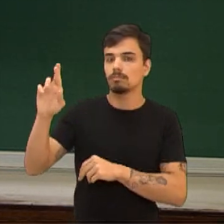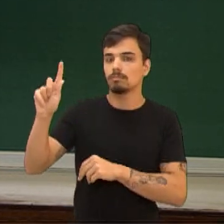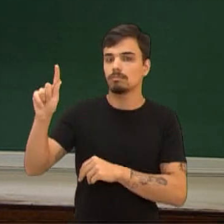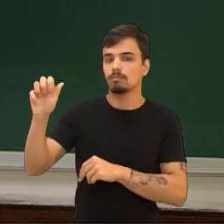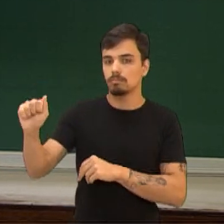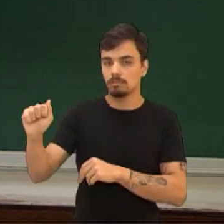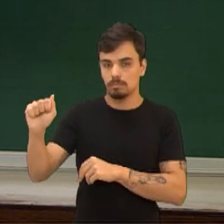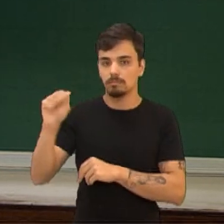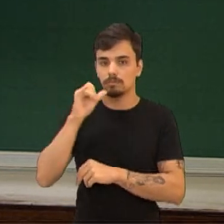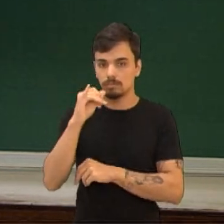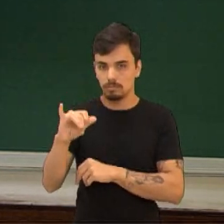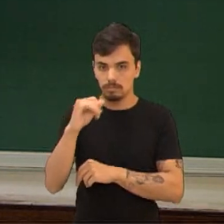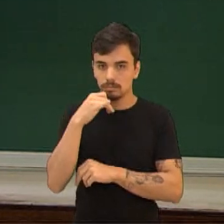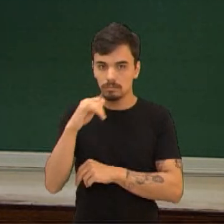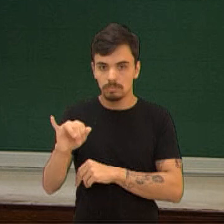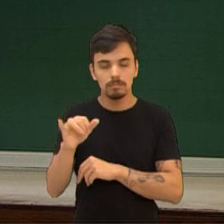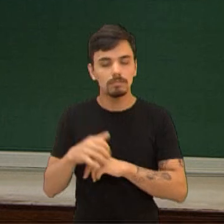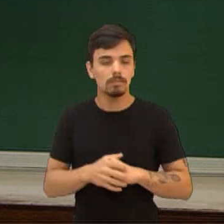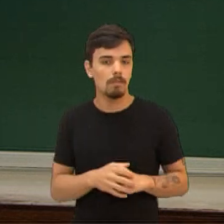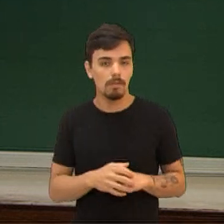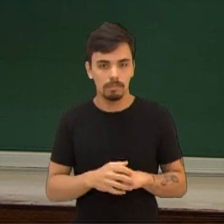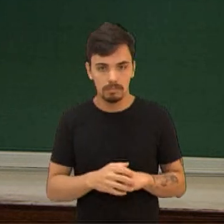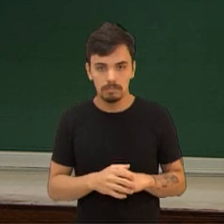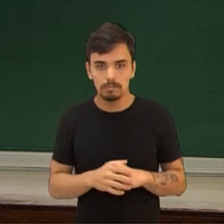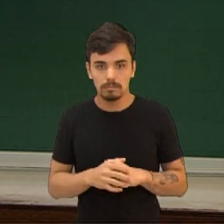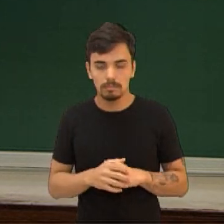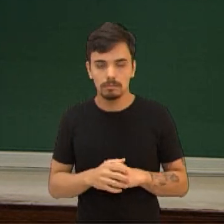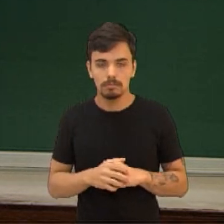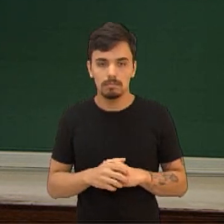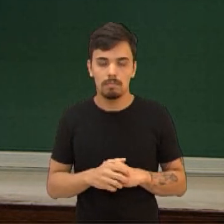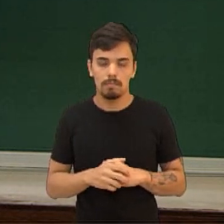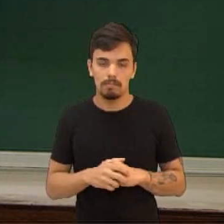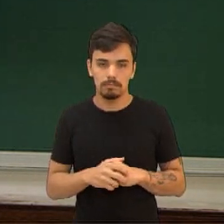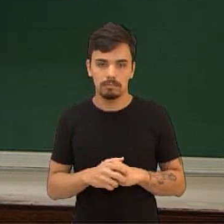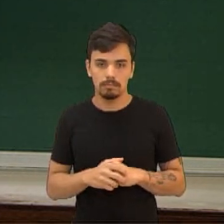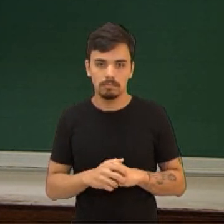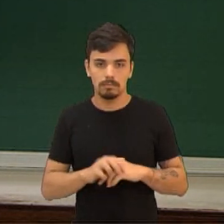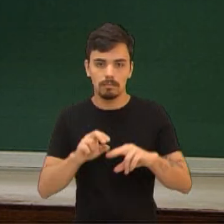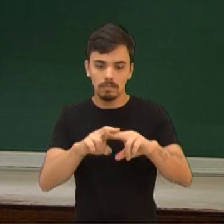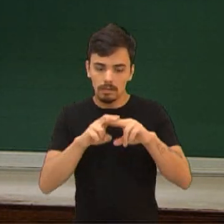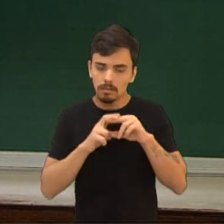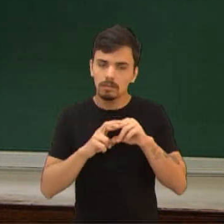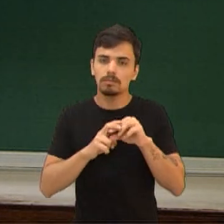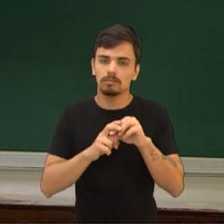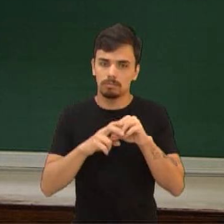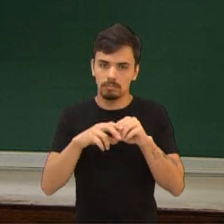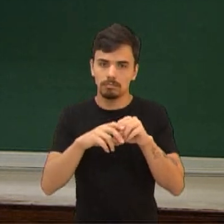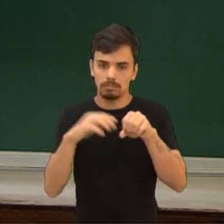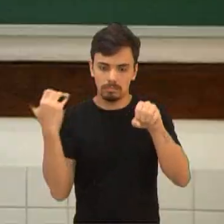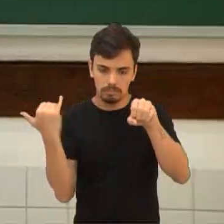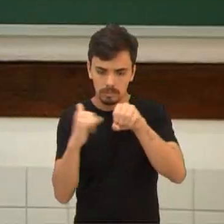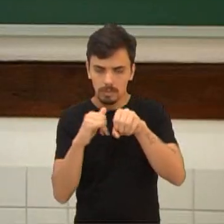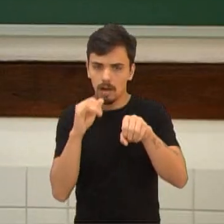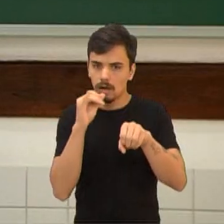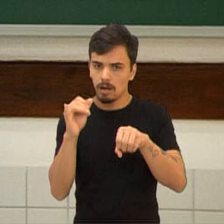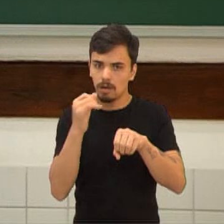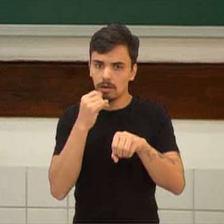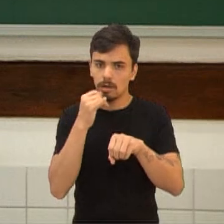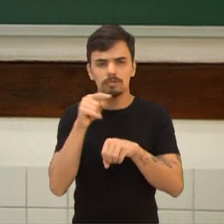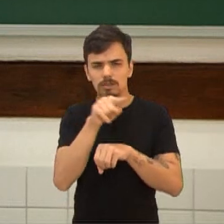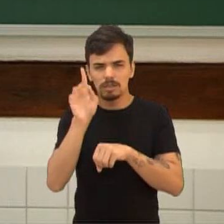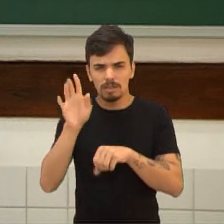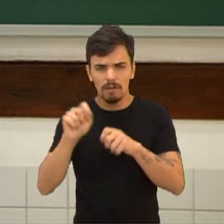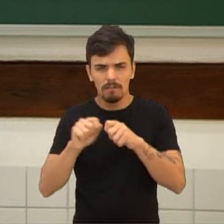uma acumulação de carga elétrica. E por ser uma acumulação de carga elétrica, né, se alguém já cozinhou arroz